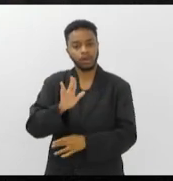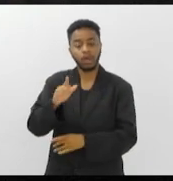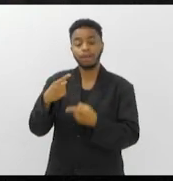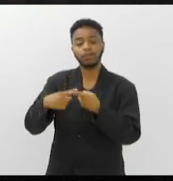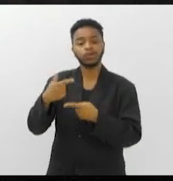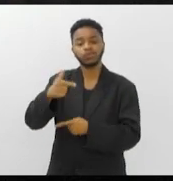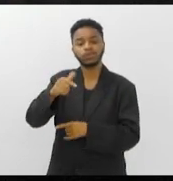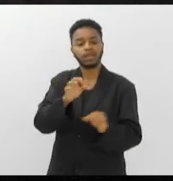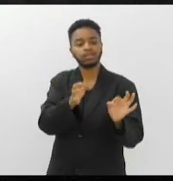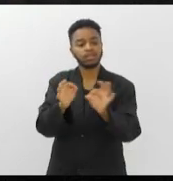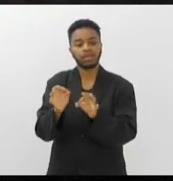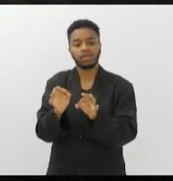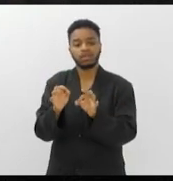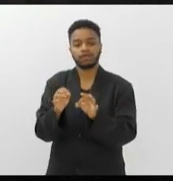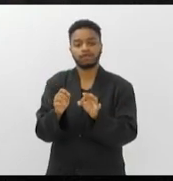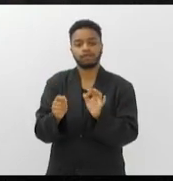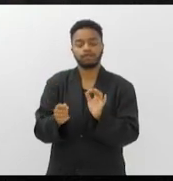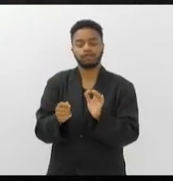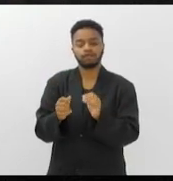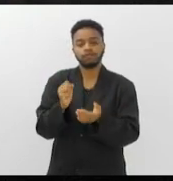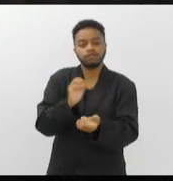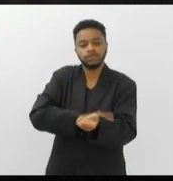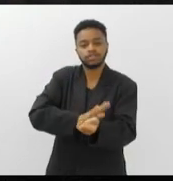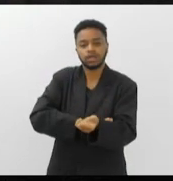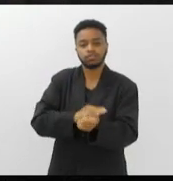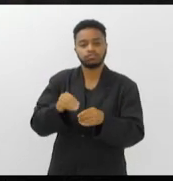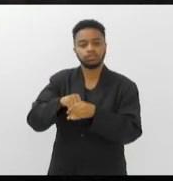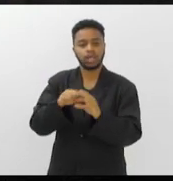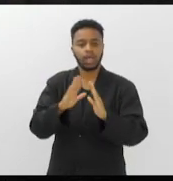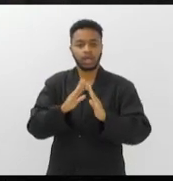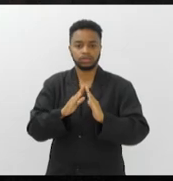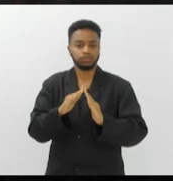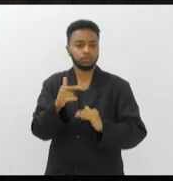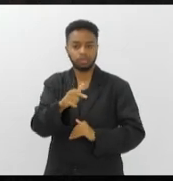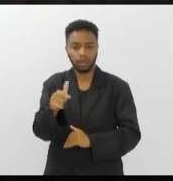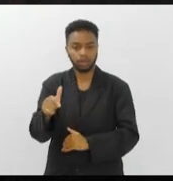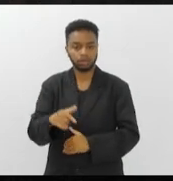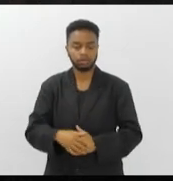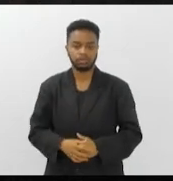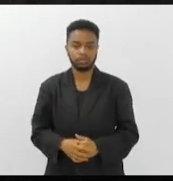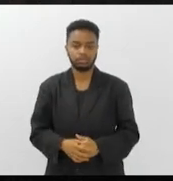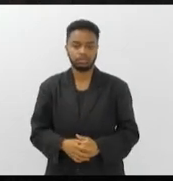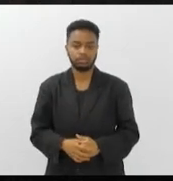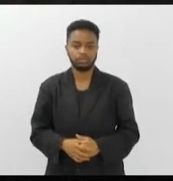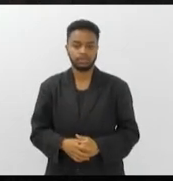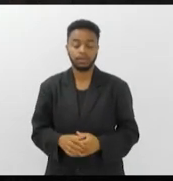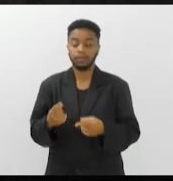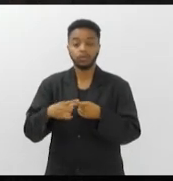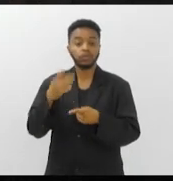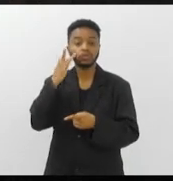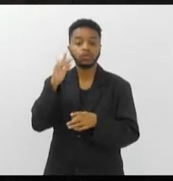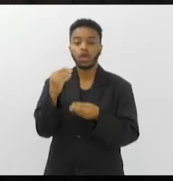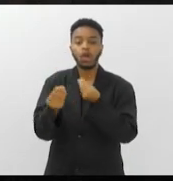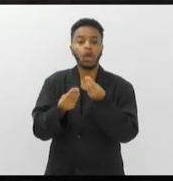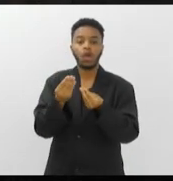viciado em casa. Não tem um viciado em casa. Não sabe o que é